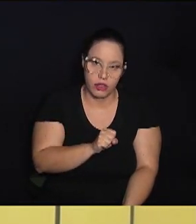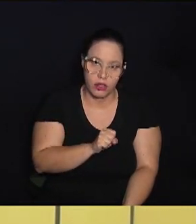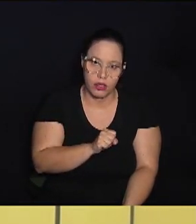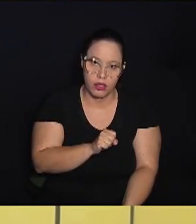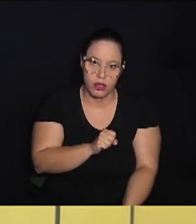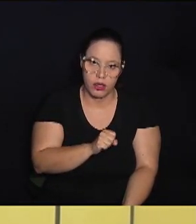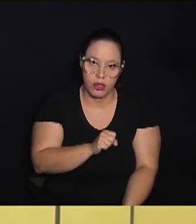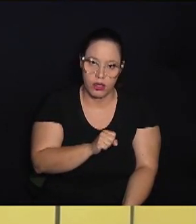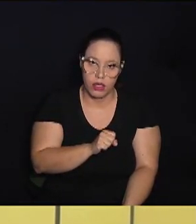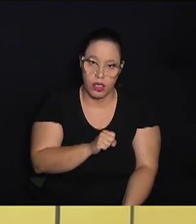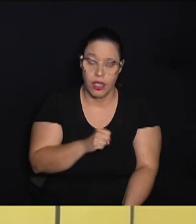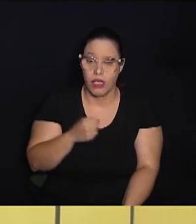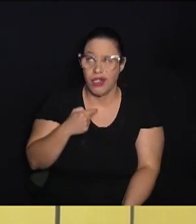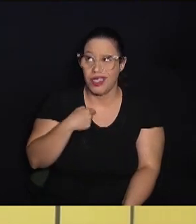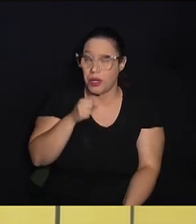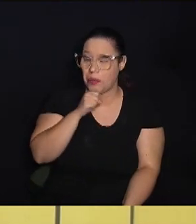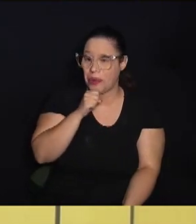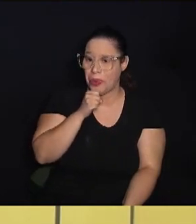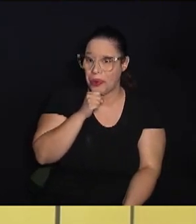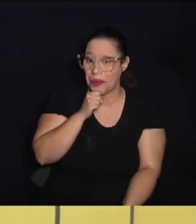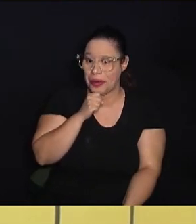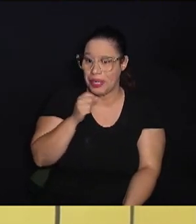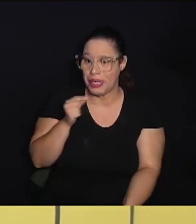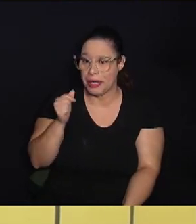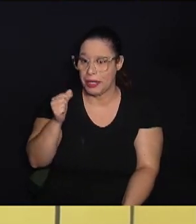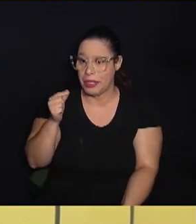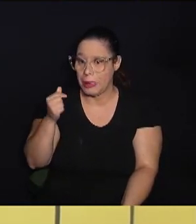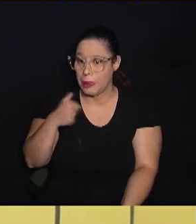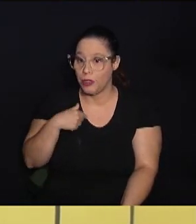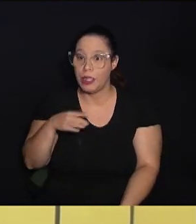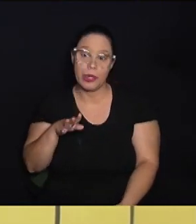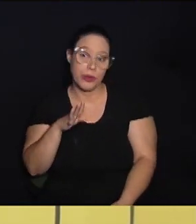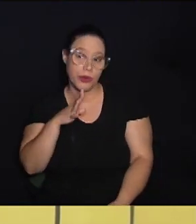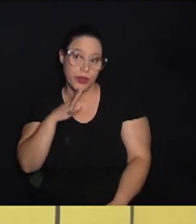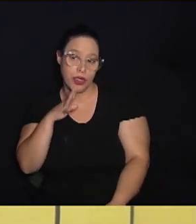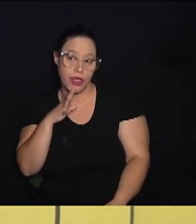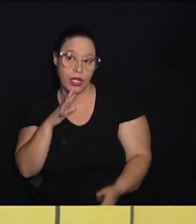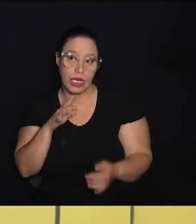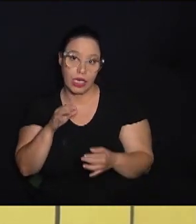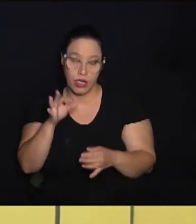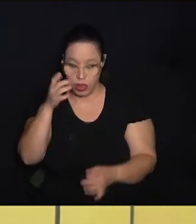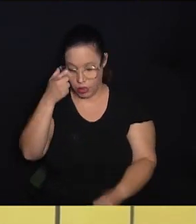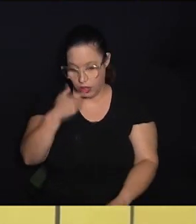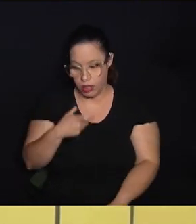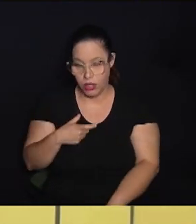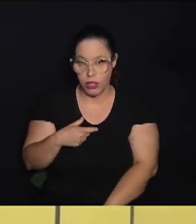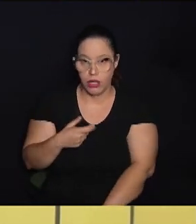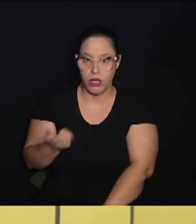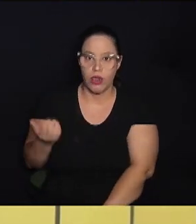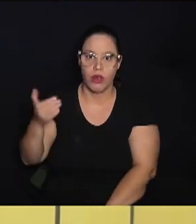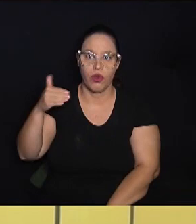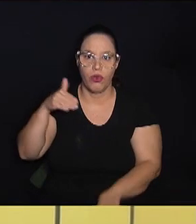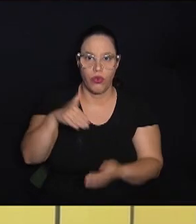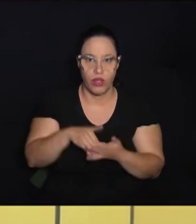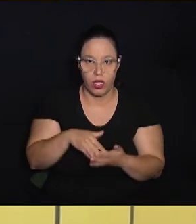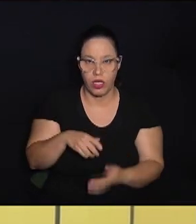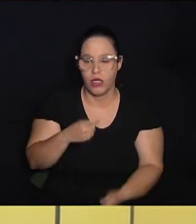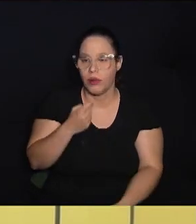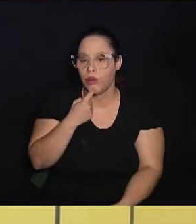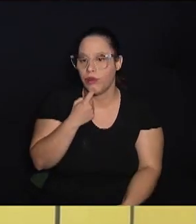até um pouco velho porque essas pessoas que você falou eu conheci todos pessoalmente laert Angeli Angeli VM aqui para Campinas para lançar quadrinhos